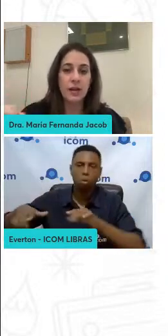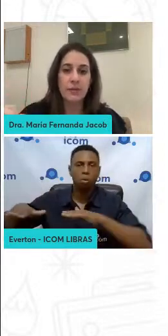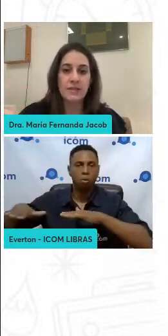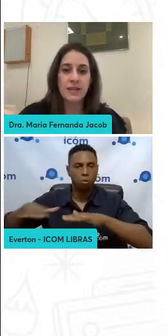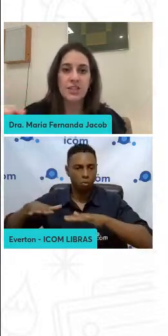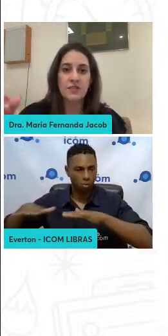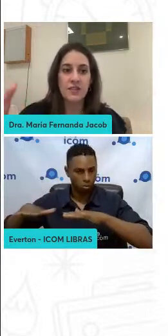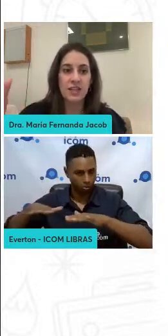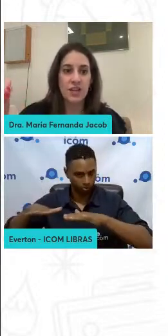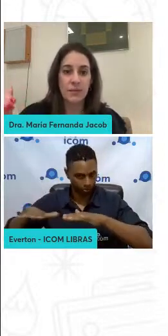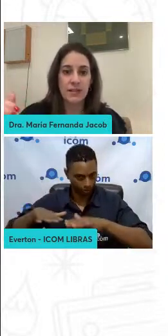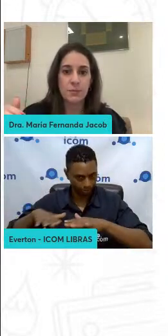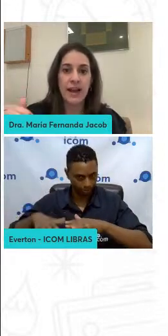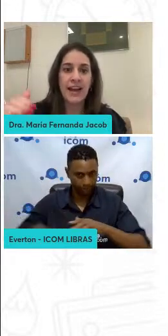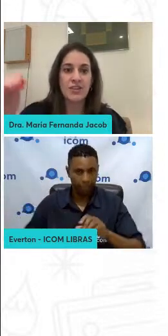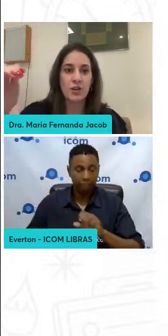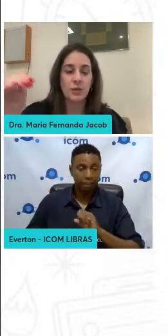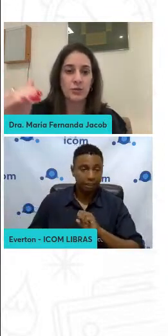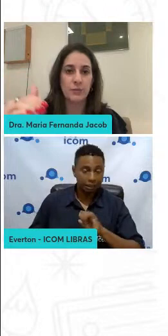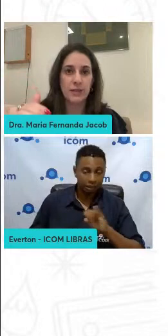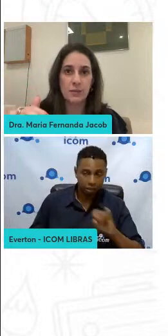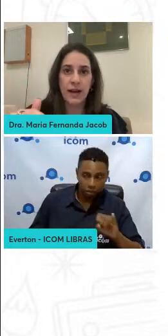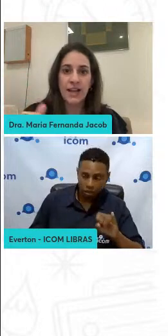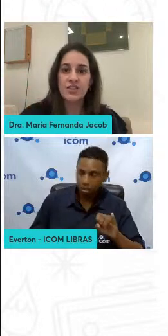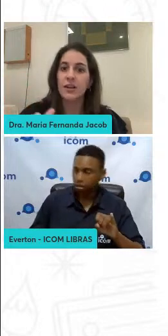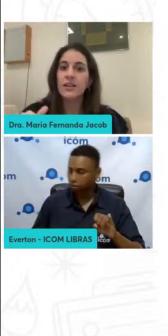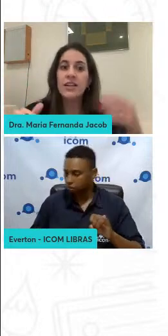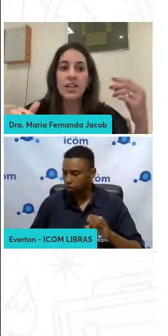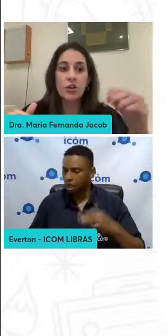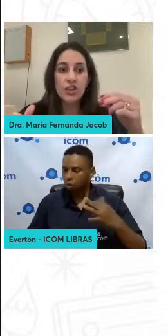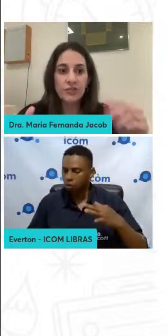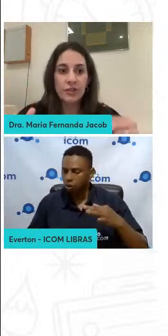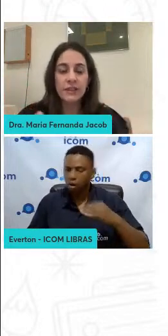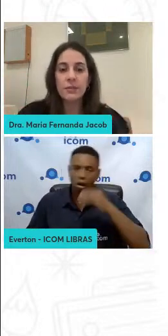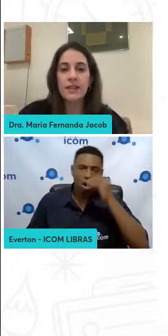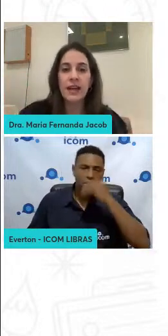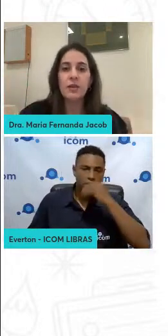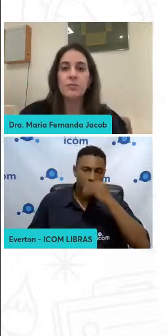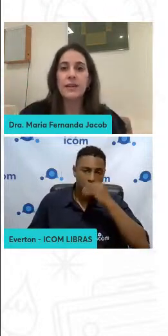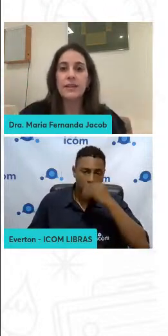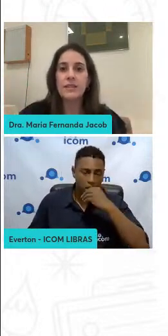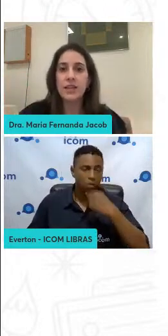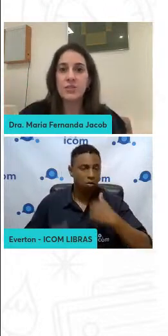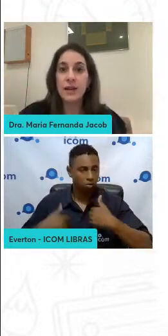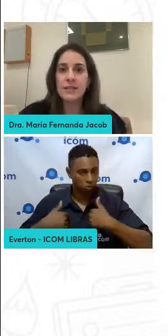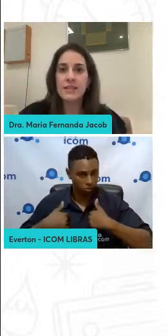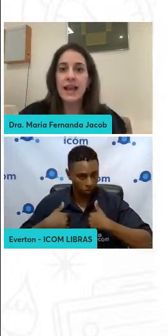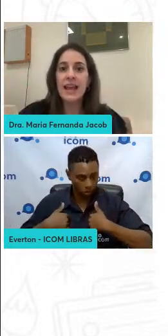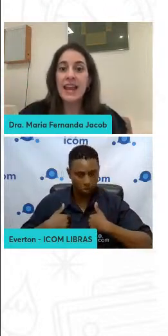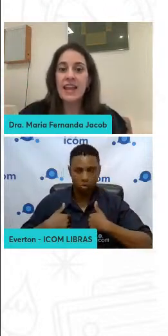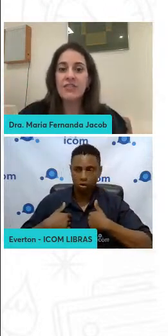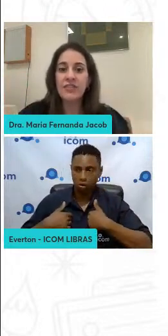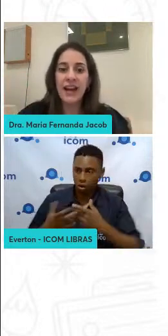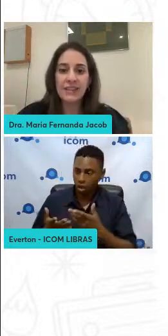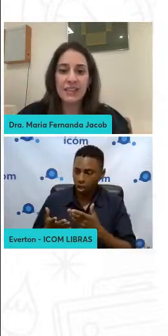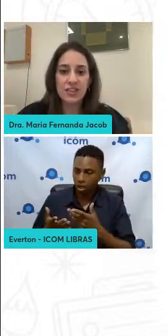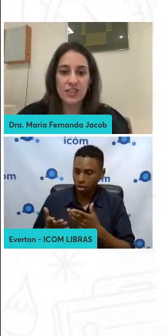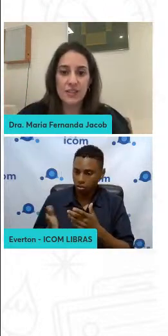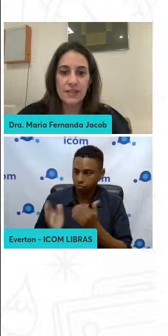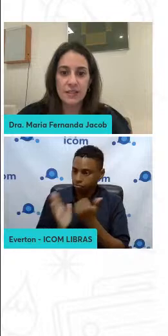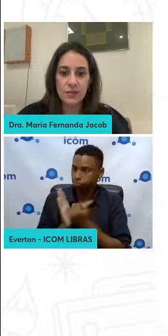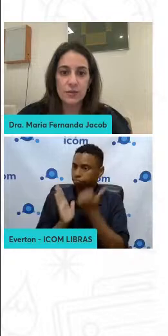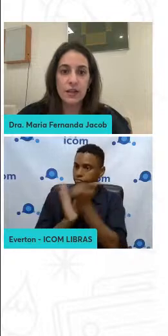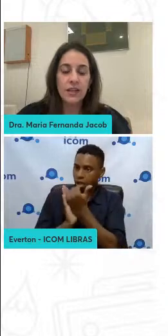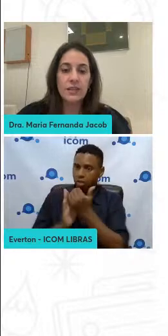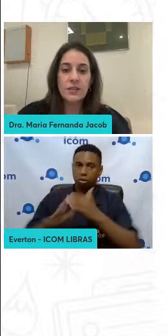paciente de uma incapacidade física já mais baixa, uma dor mais baixa, eu já vou trabalhar uma intensidade mais elevada ali